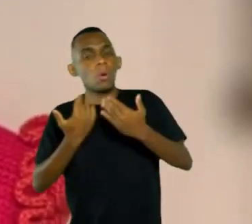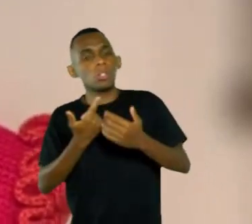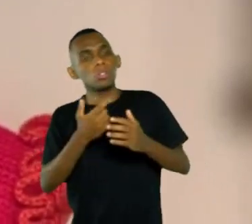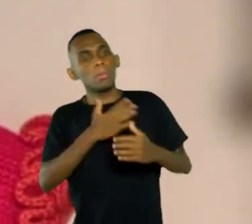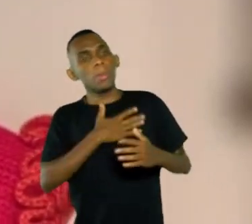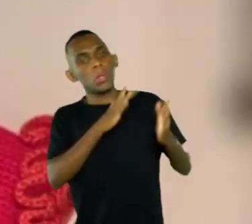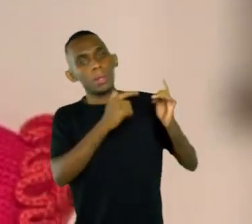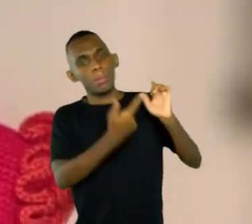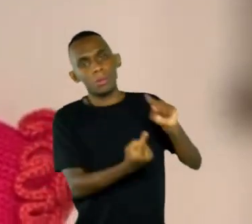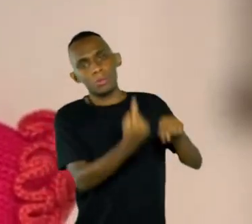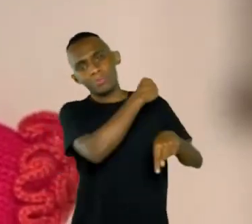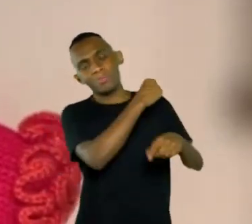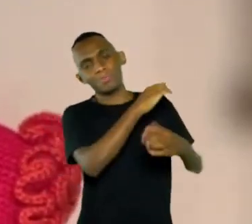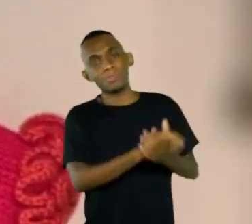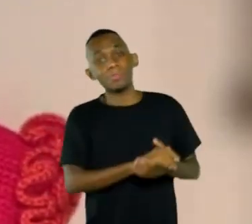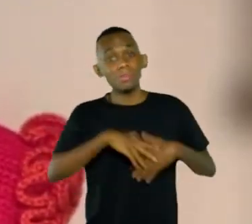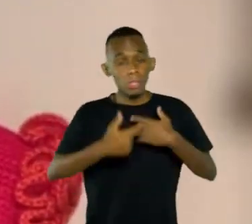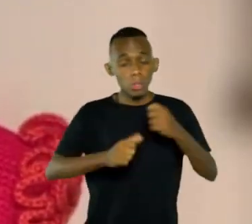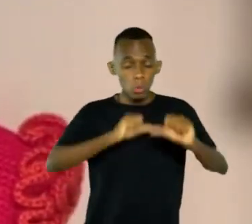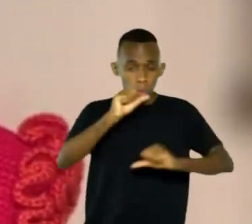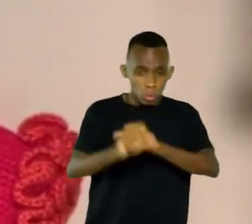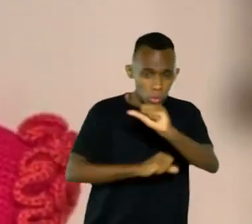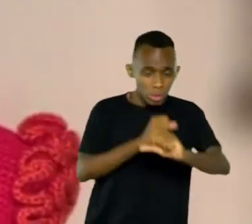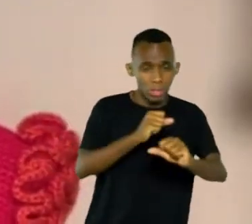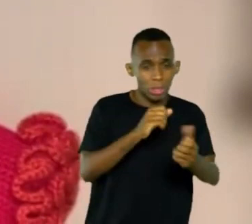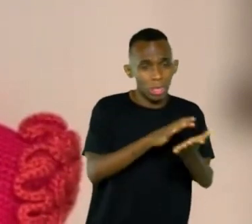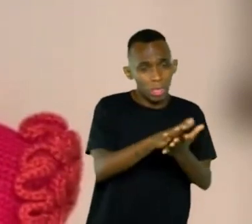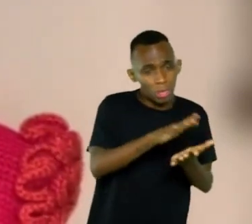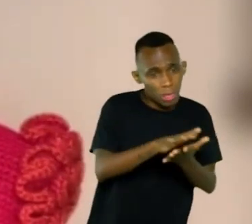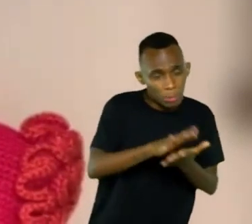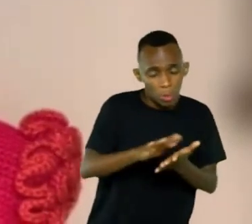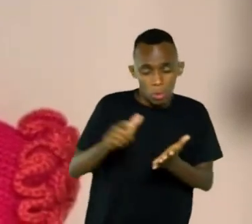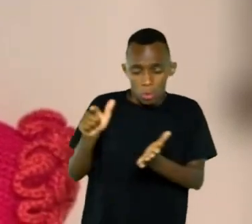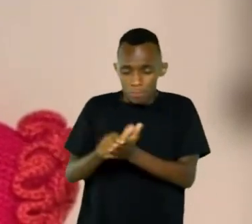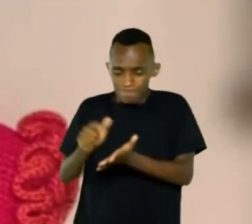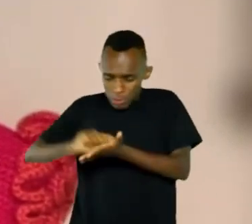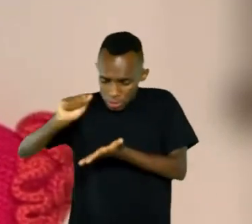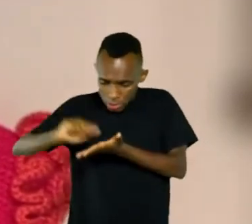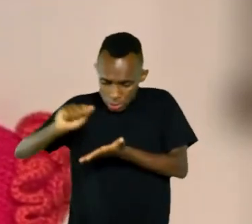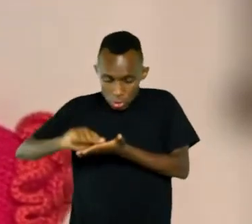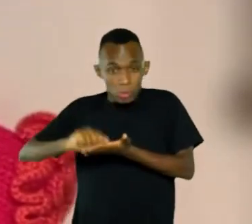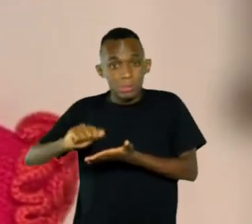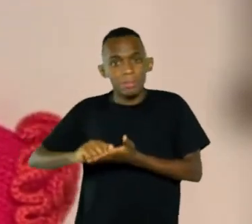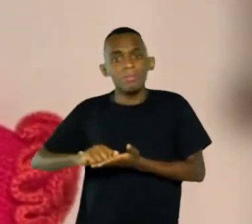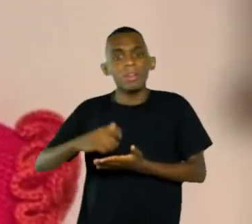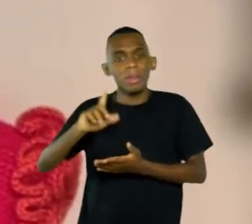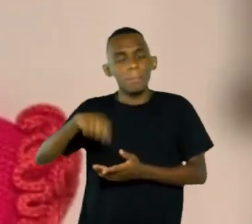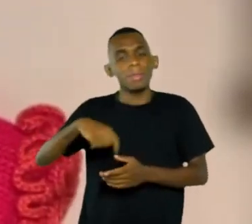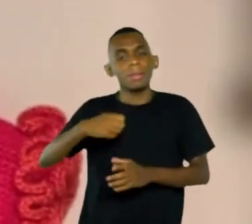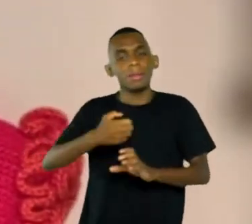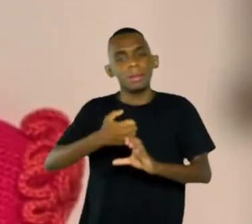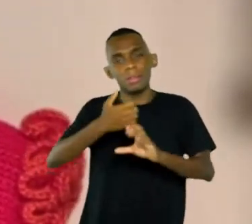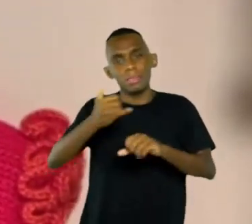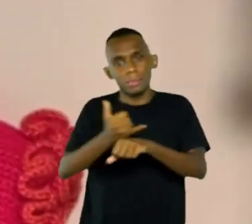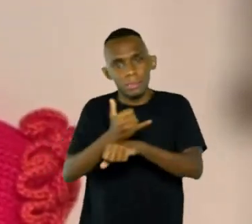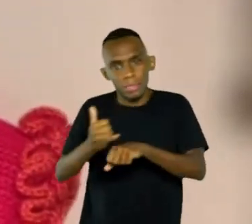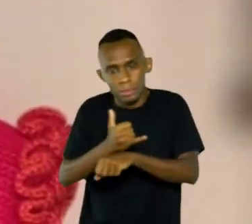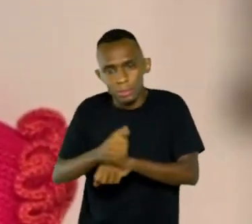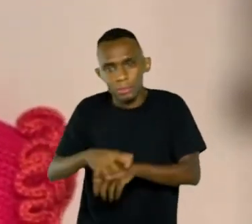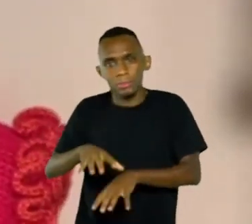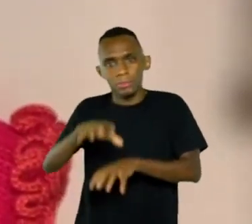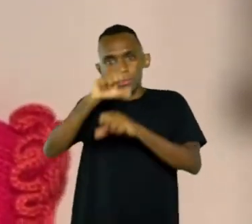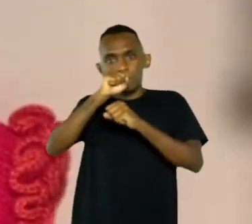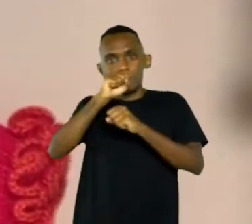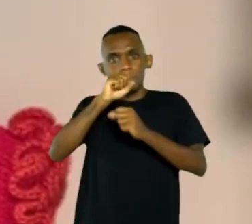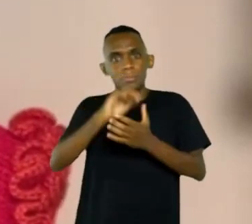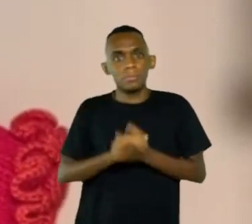por folhas em branco, já que precisei escrever mais do que ler. Foi minha forma de respirar. À minha espera ficou uma